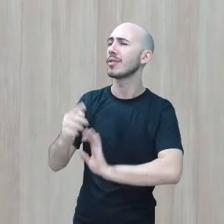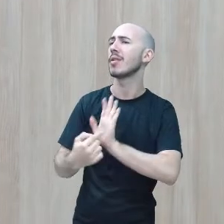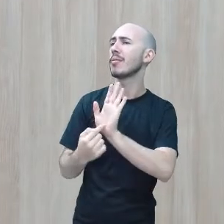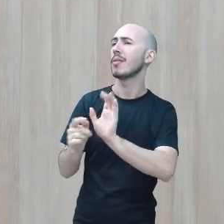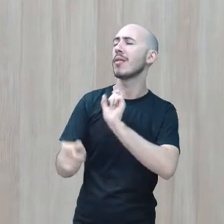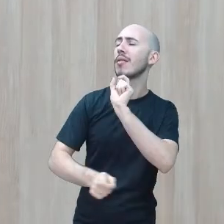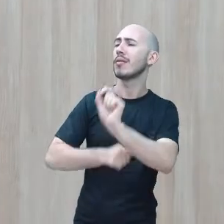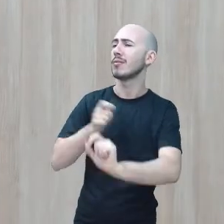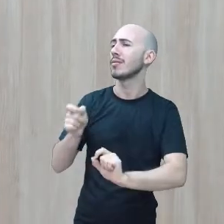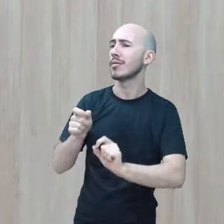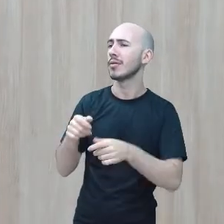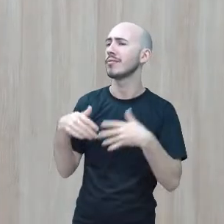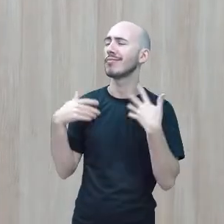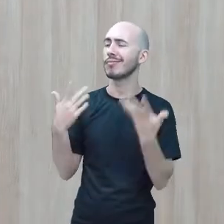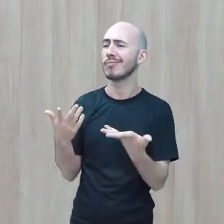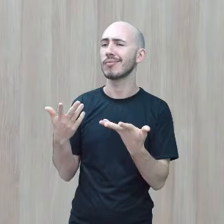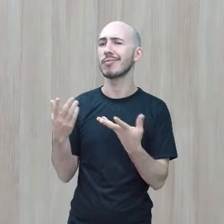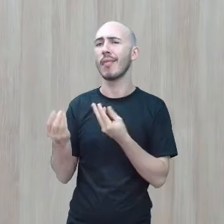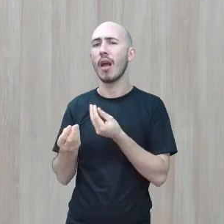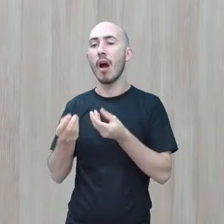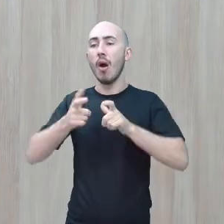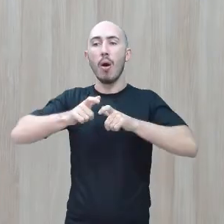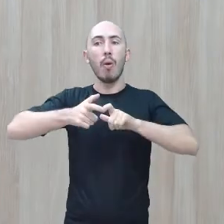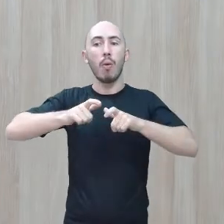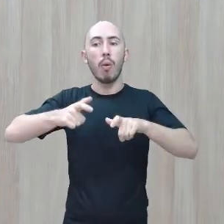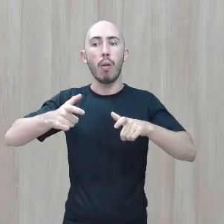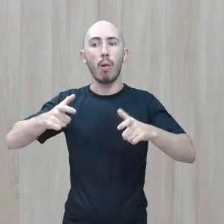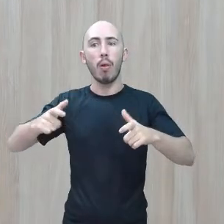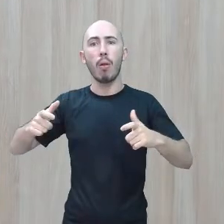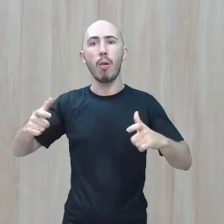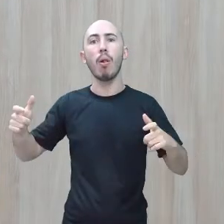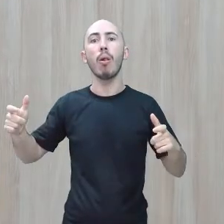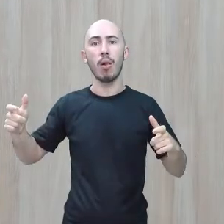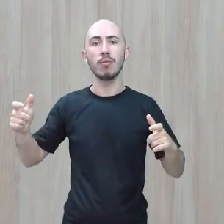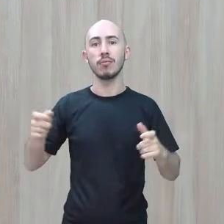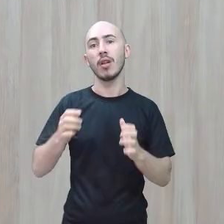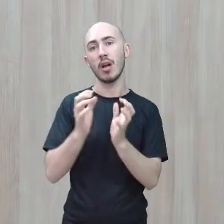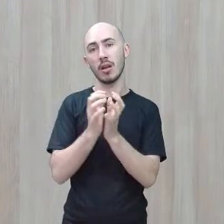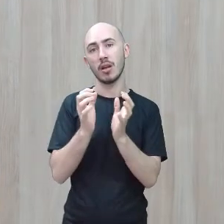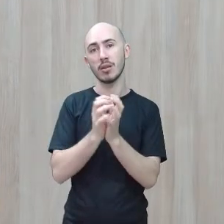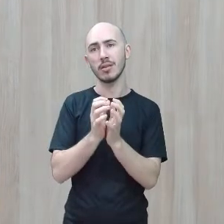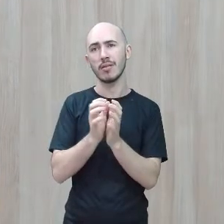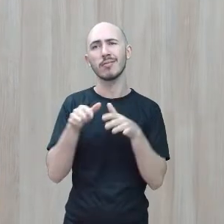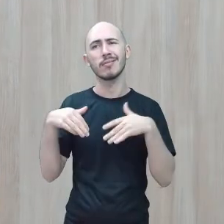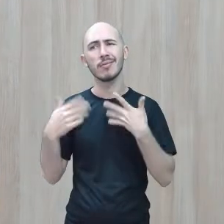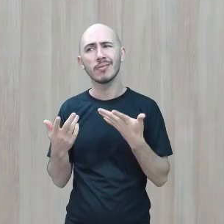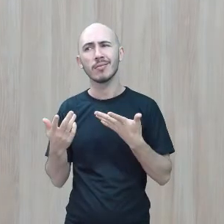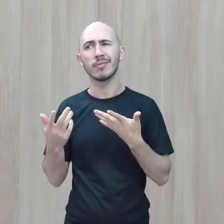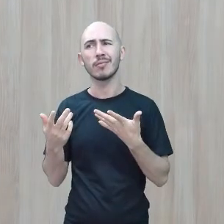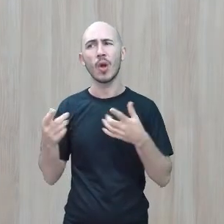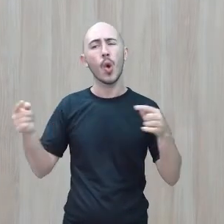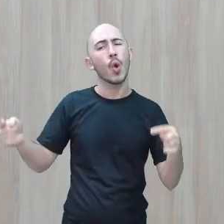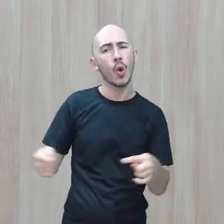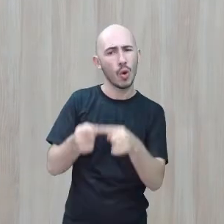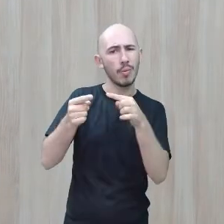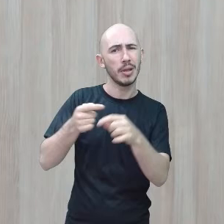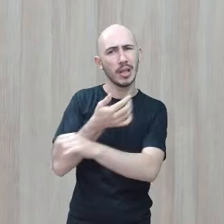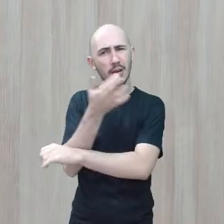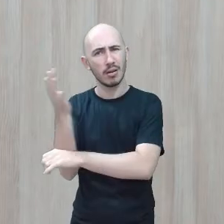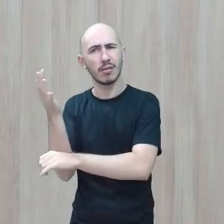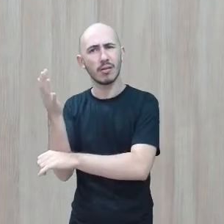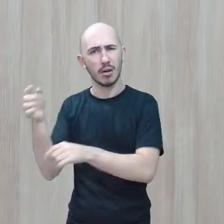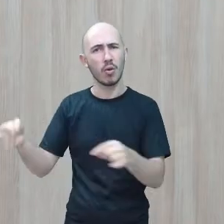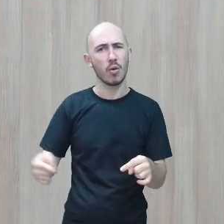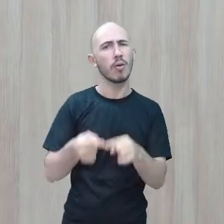aí, esse crescimento, né, da nossa cidade, do Recife, ela está compatível com a questão